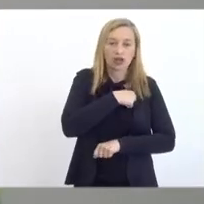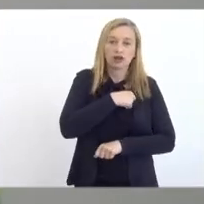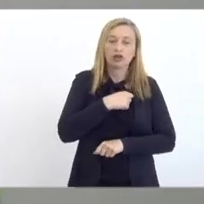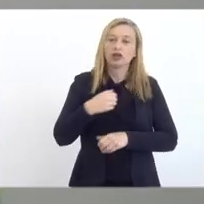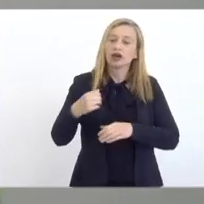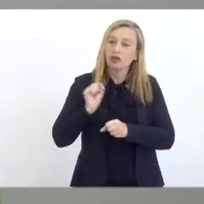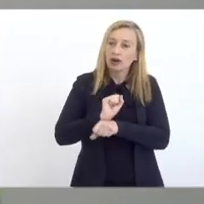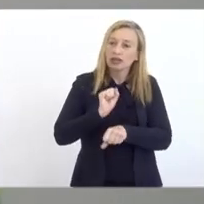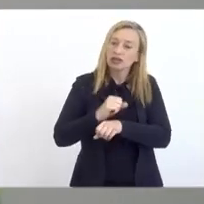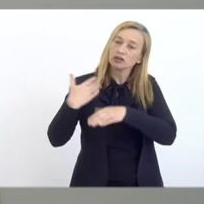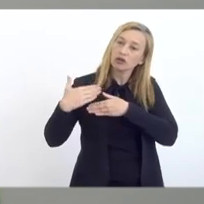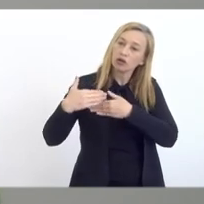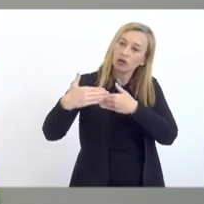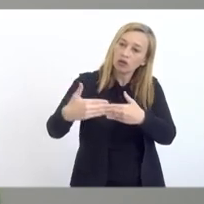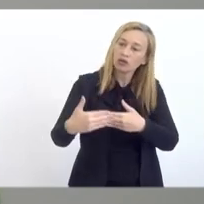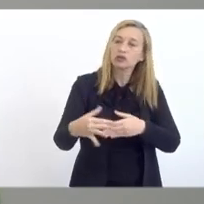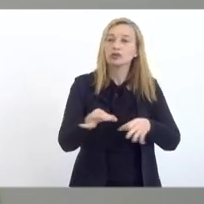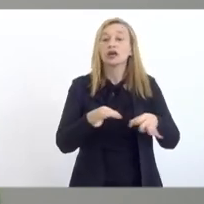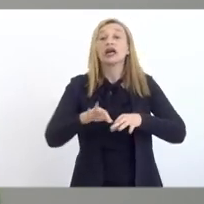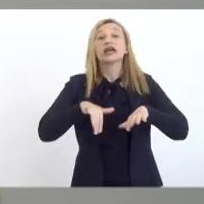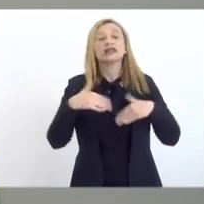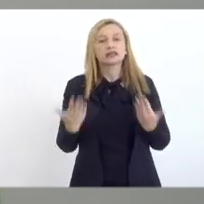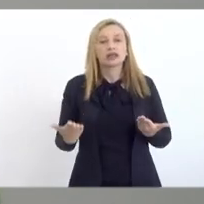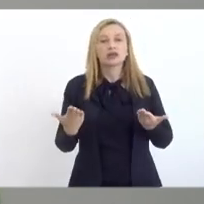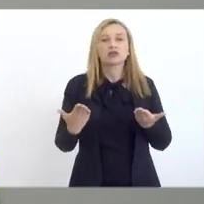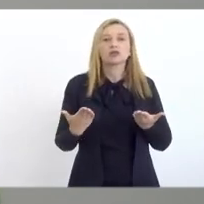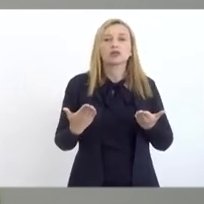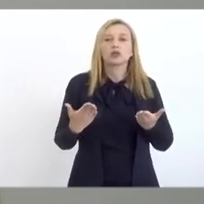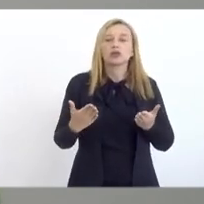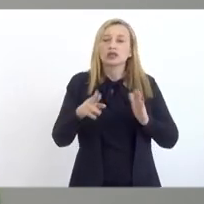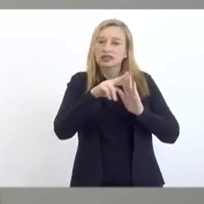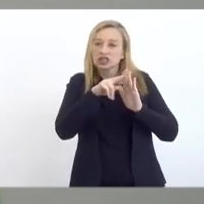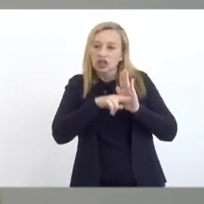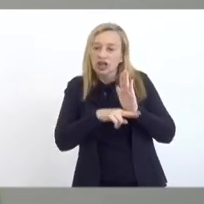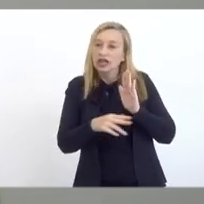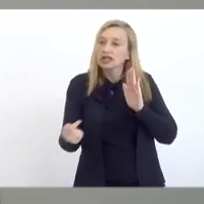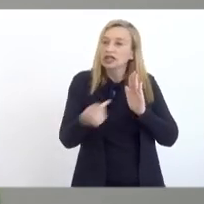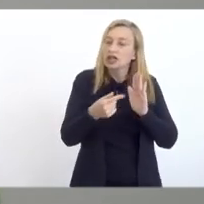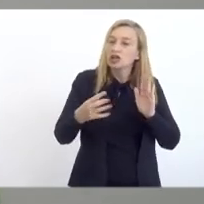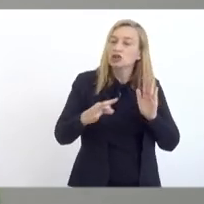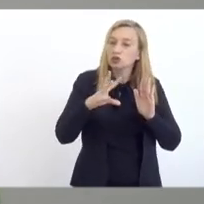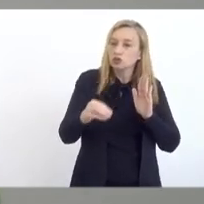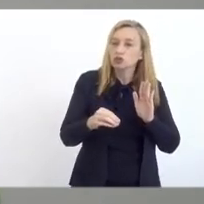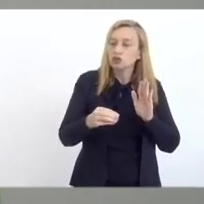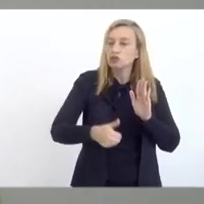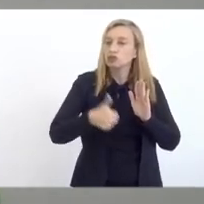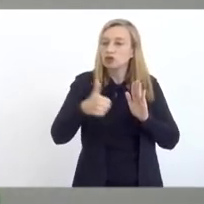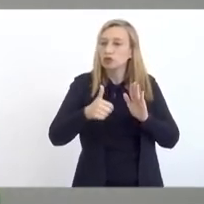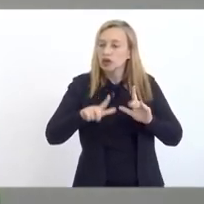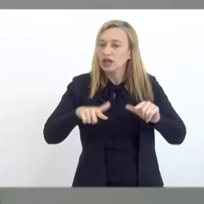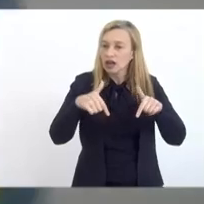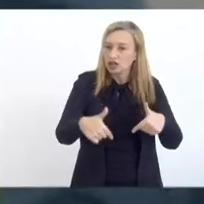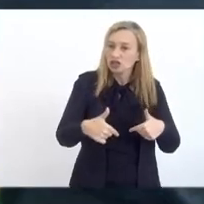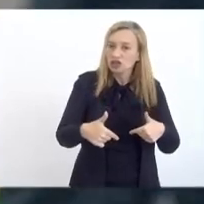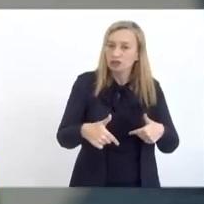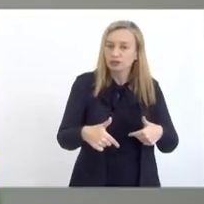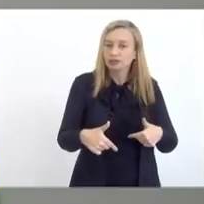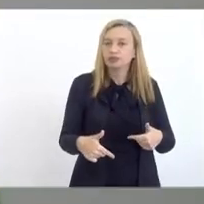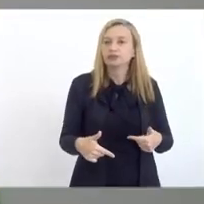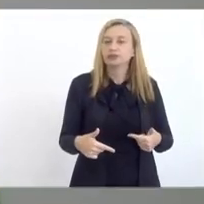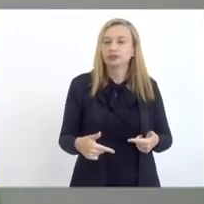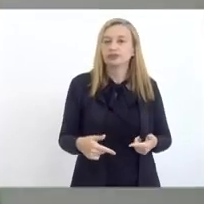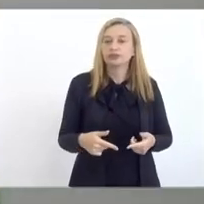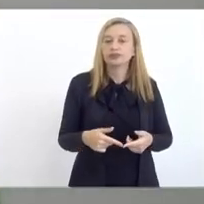longo do plano. Então, essas medidas aqui foram colocadas primeiro de matéria